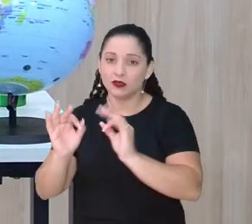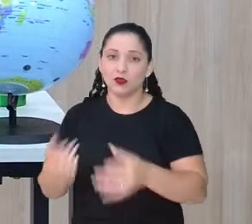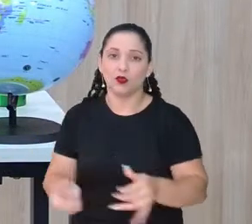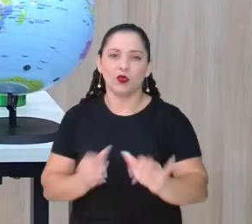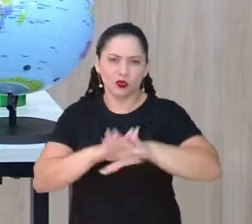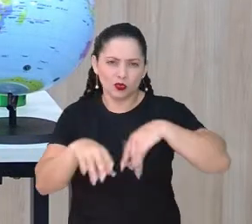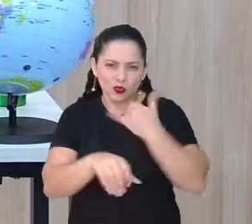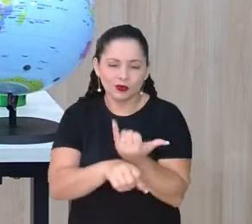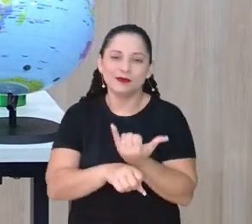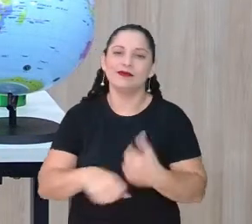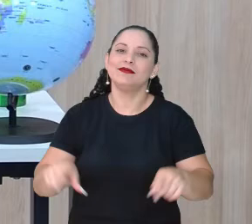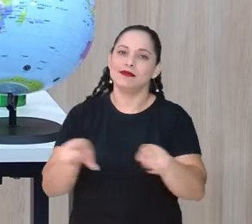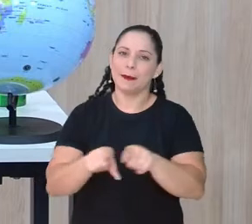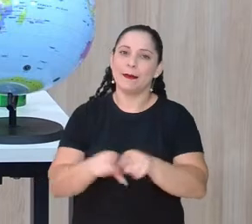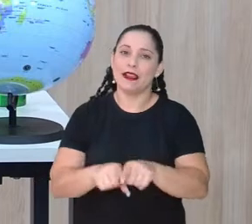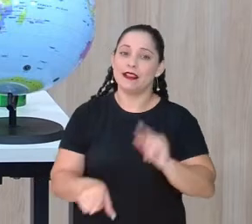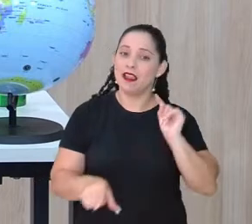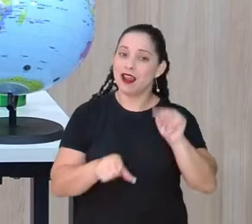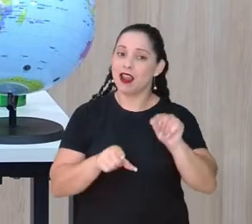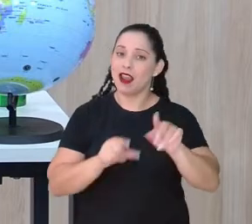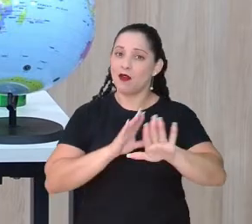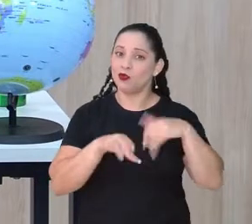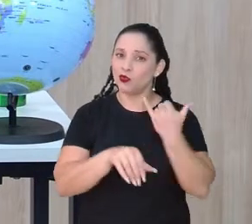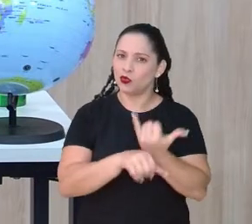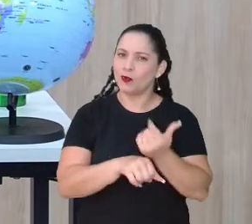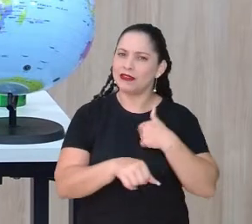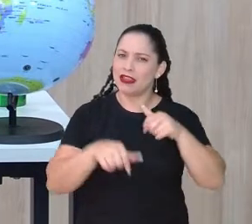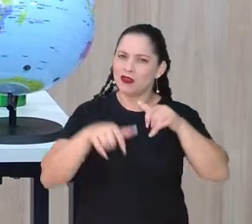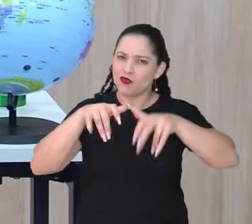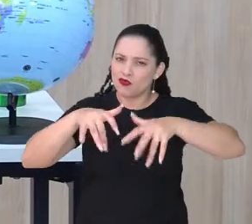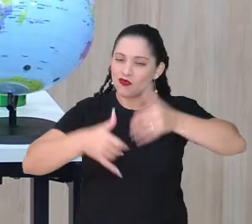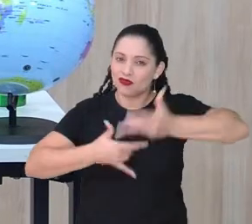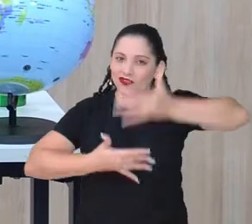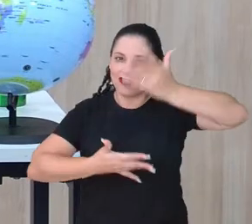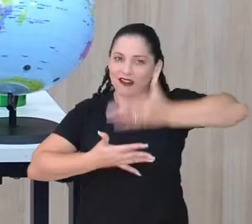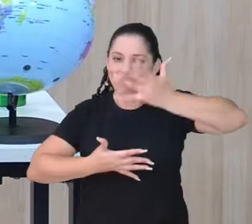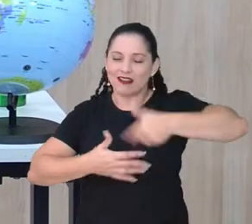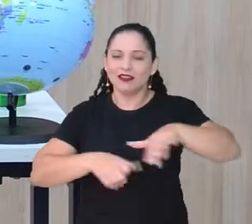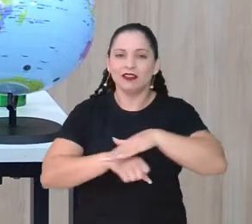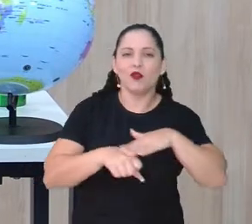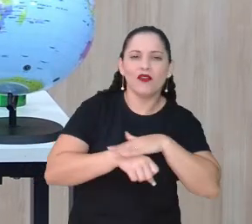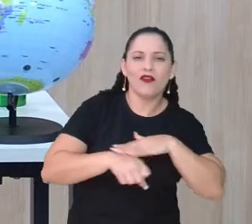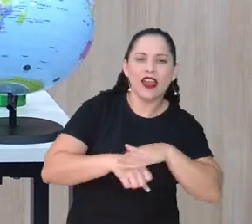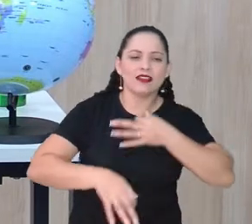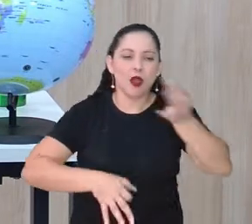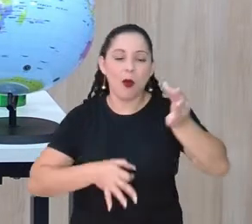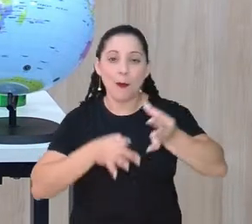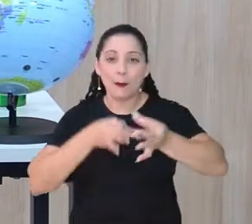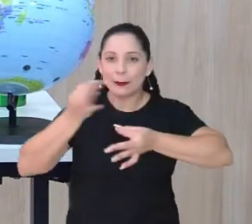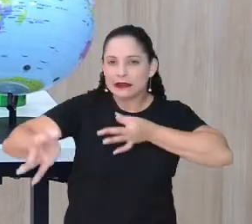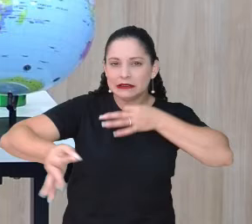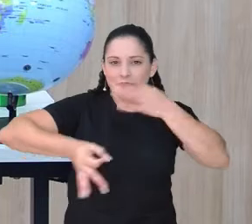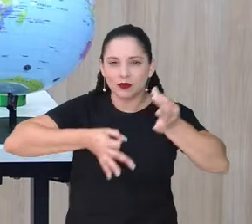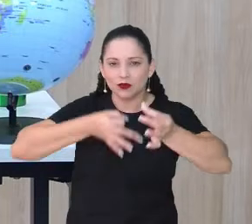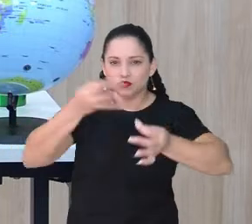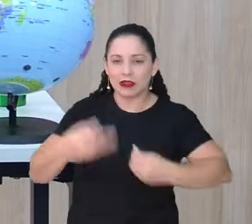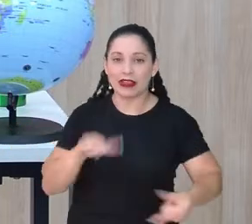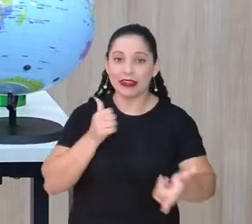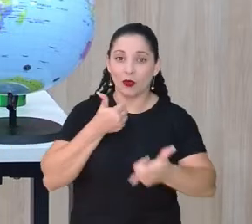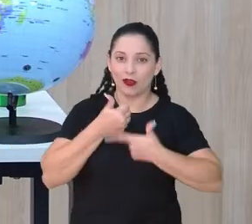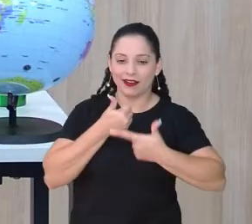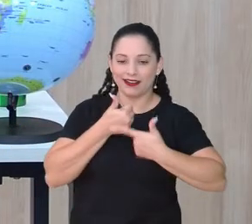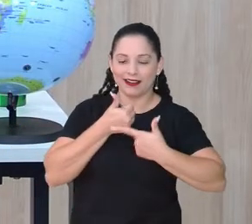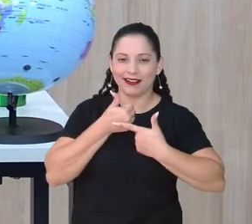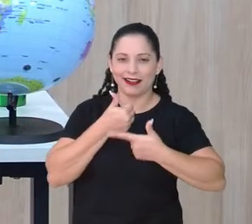não podem esquecer que no YouTube tem lá um chat, gente. Conversa com a gente, né? Dá um likezinho dizendo se gostou, dá